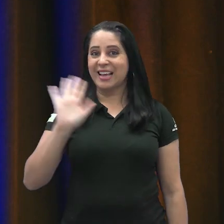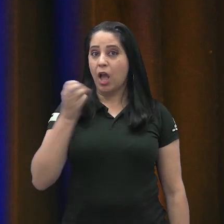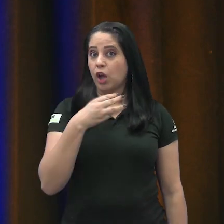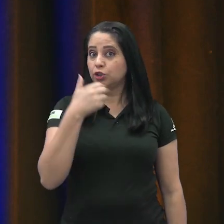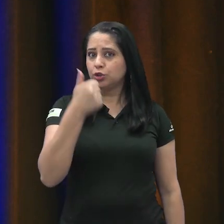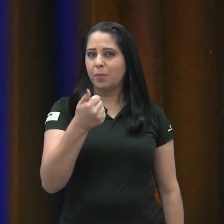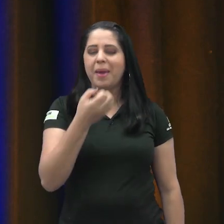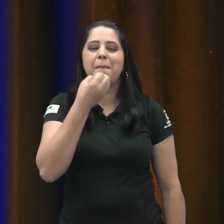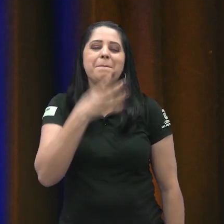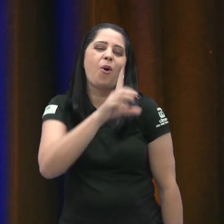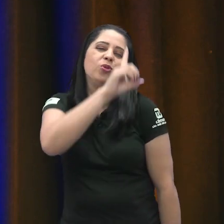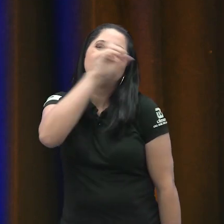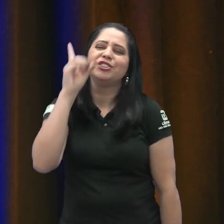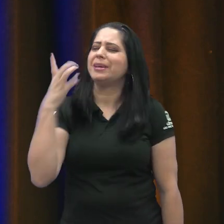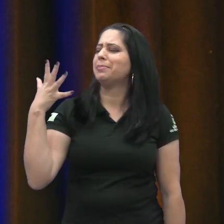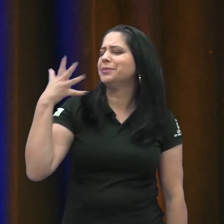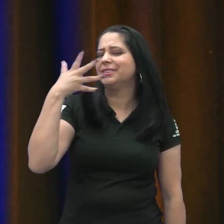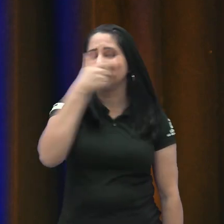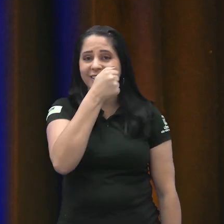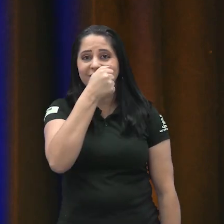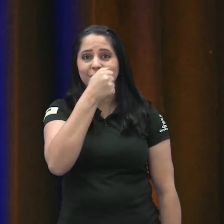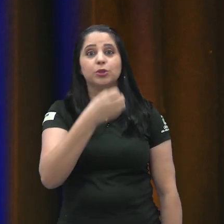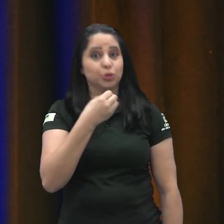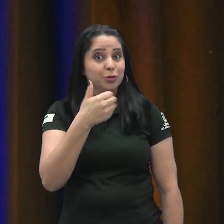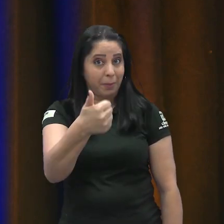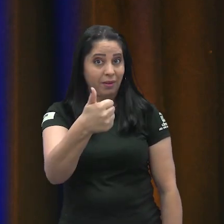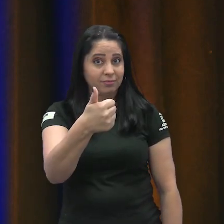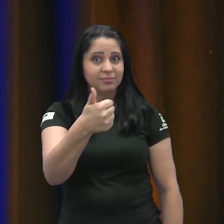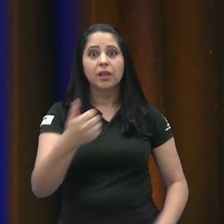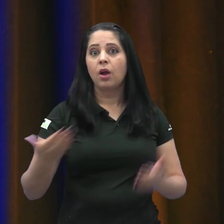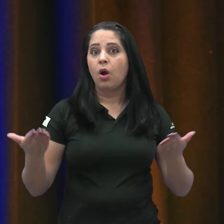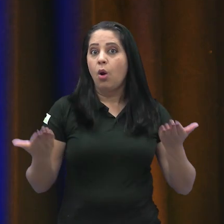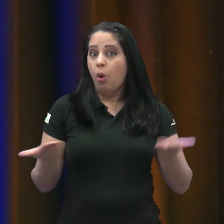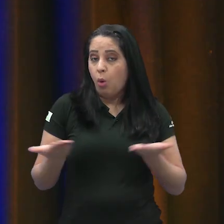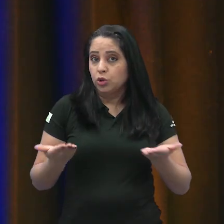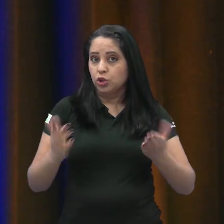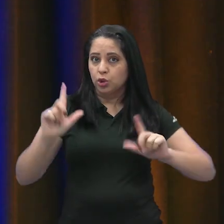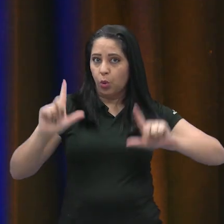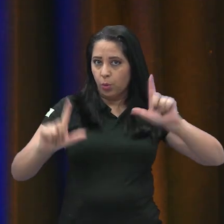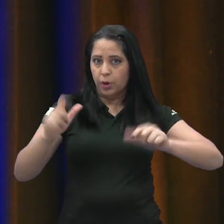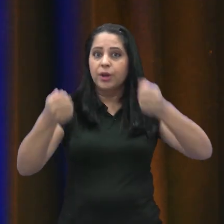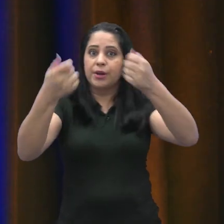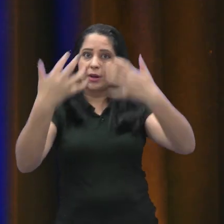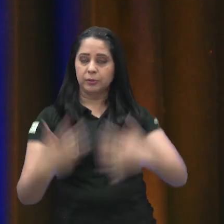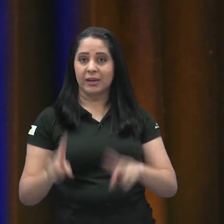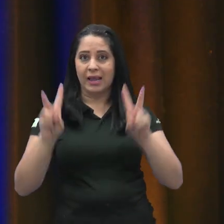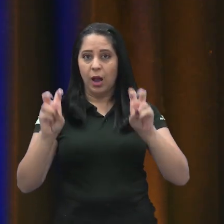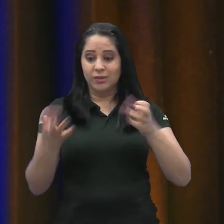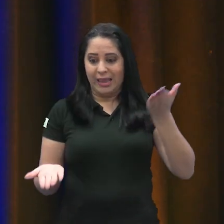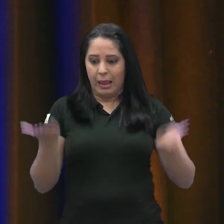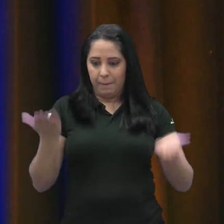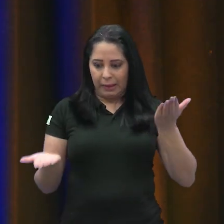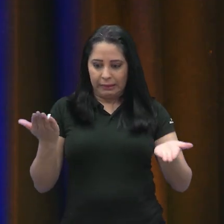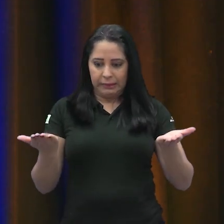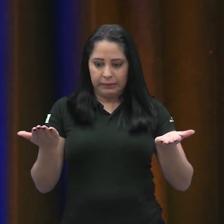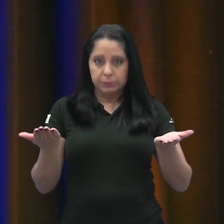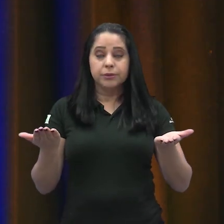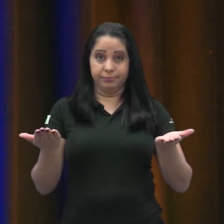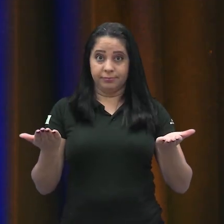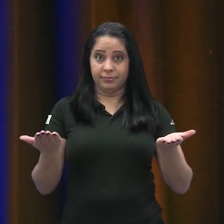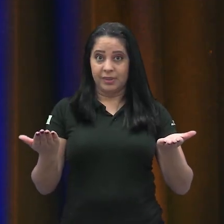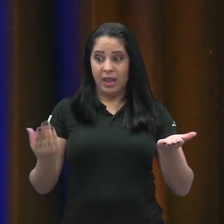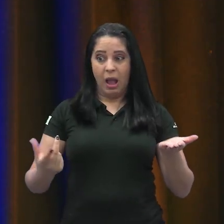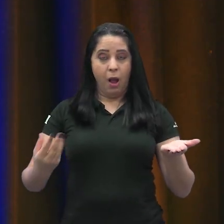Oi, gente, lindo dia, tudo bem com vocês? No programa de hoje vamos falar sobre equilíbrio integral. Ter